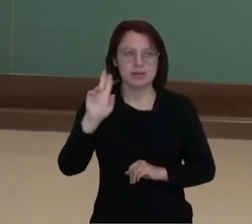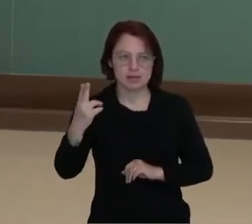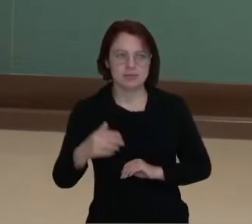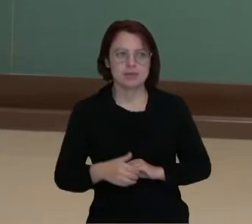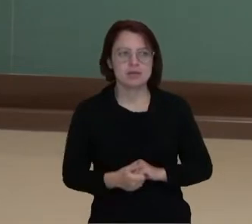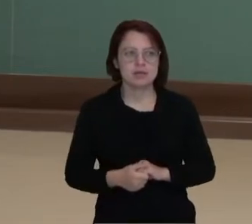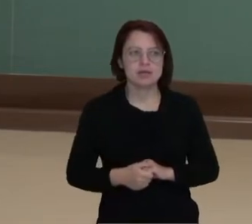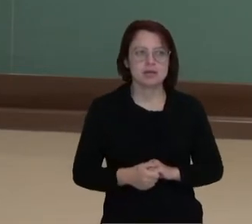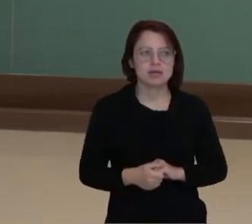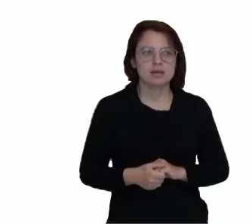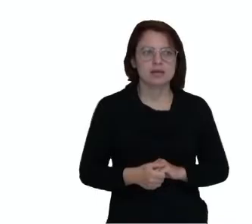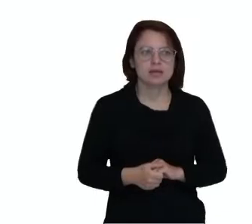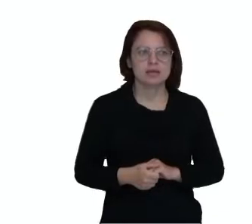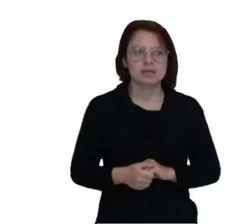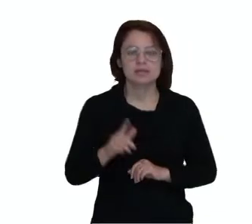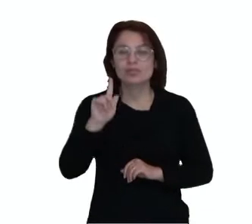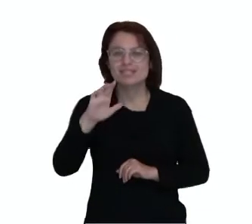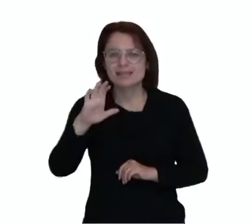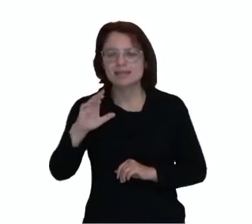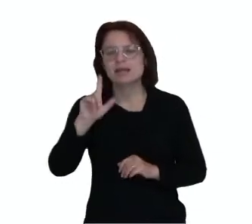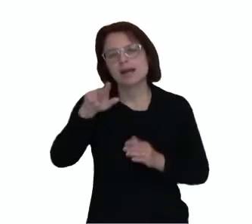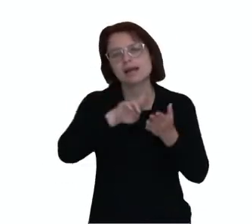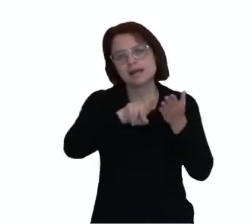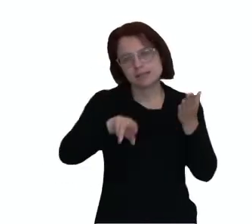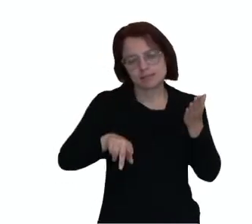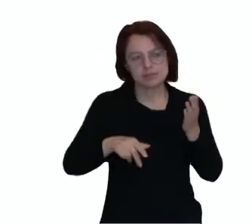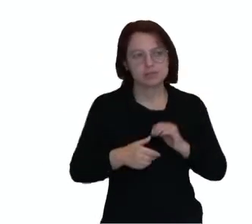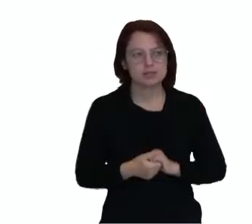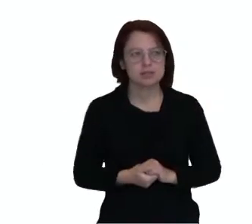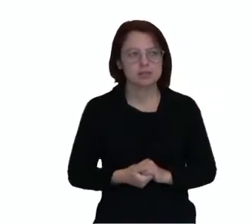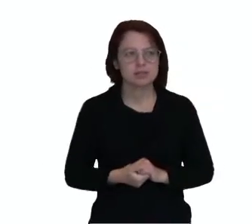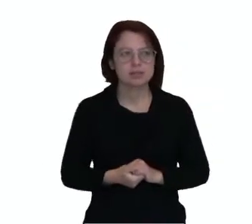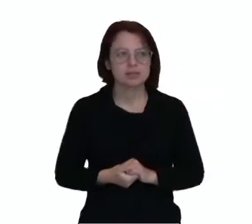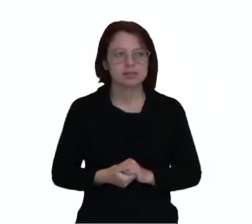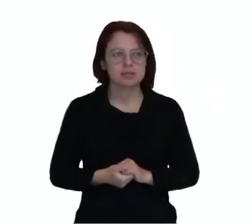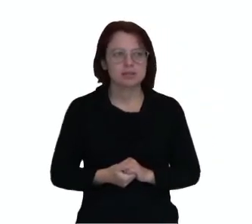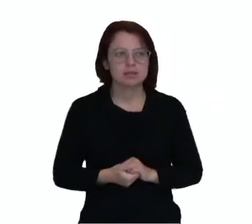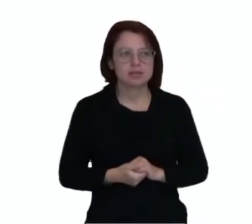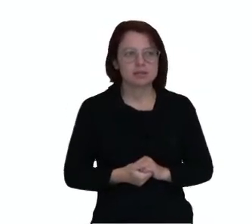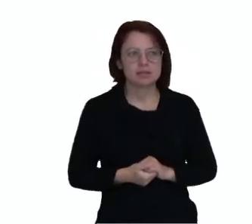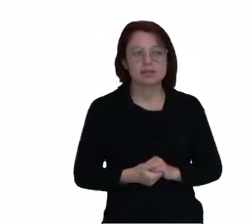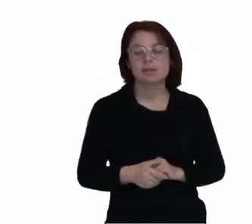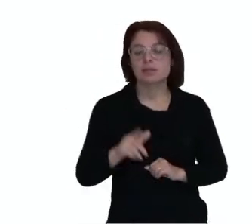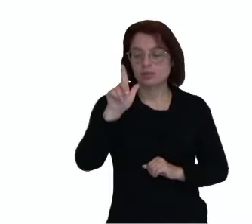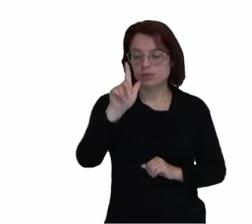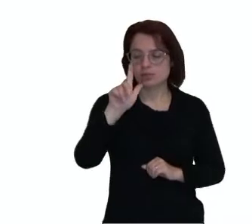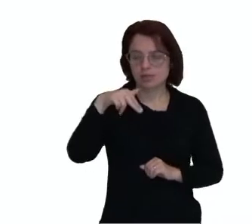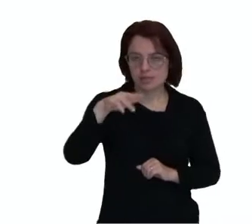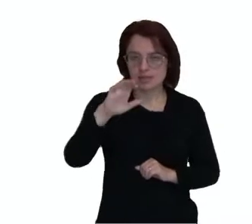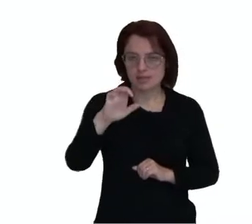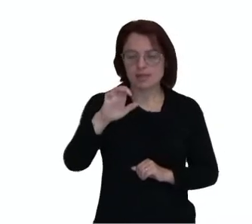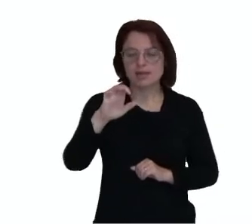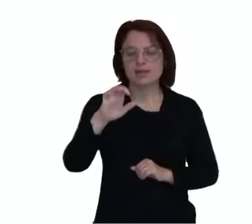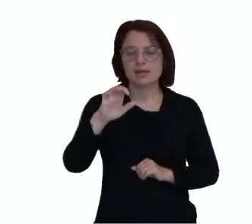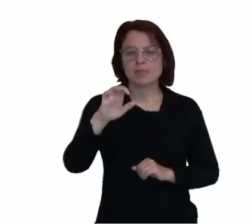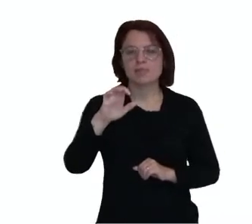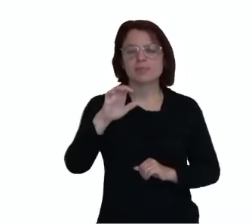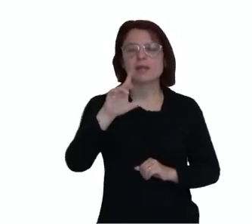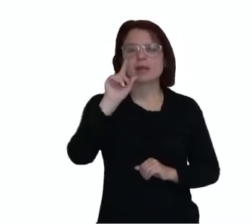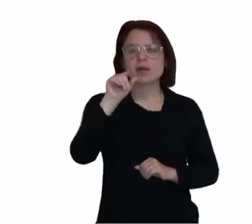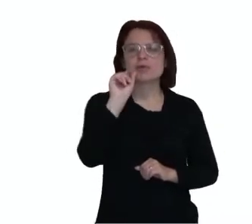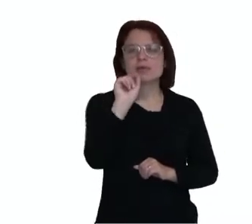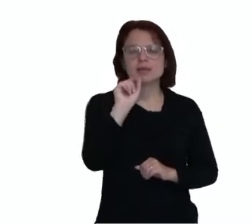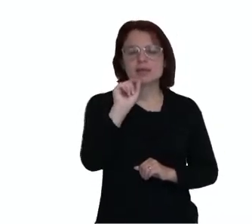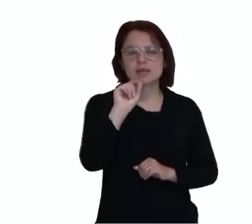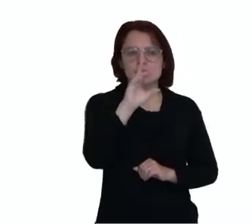né? O positivo e o negativo. Então, gene é uma parte do DNA. E alelo é a variação desse DNA. Observe aqui na